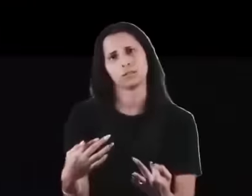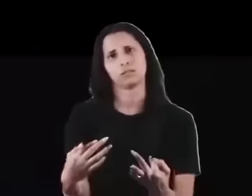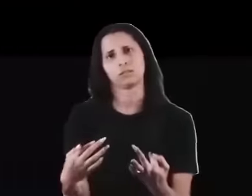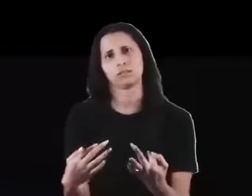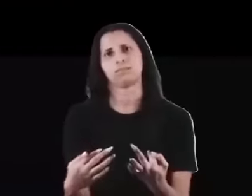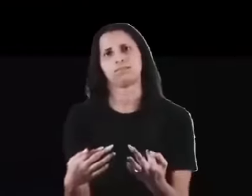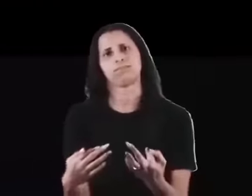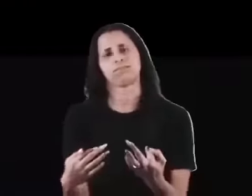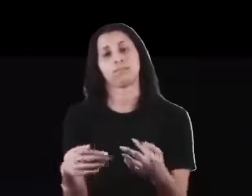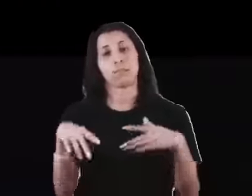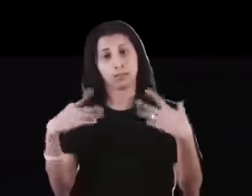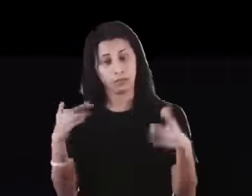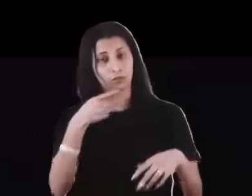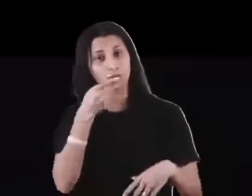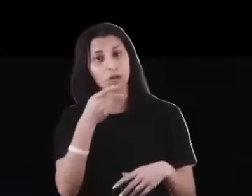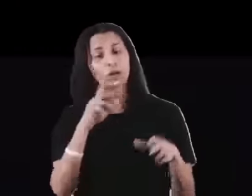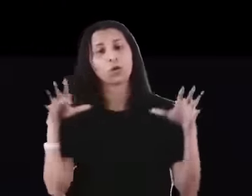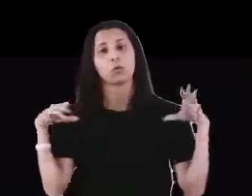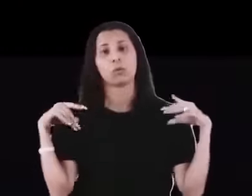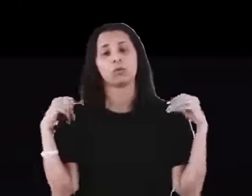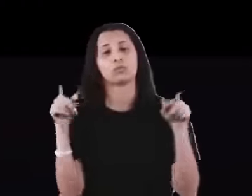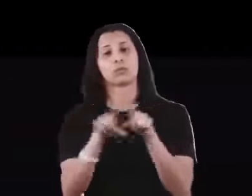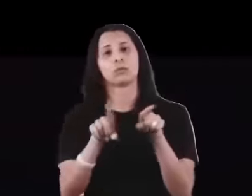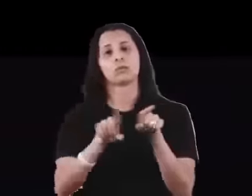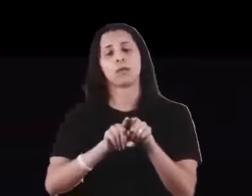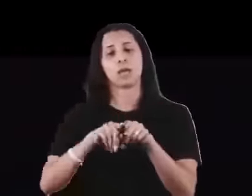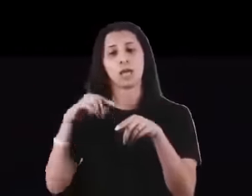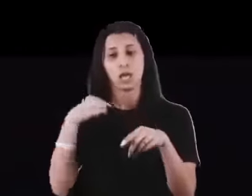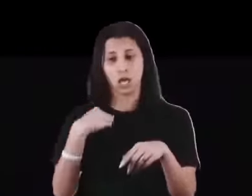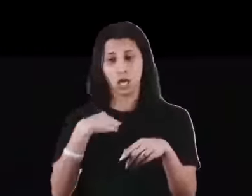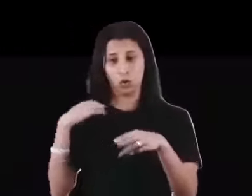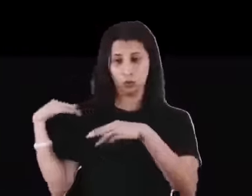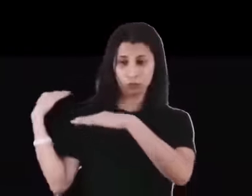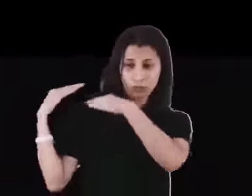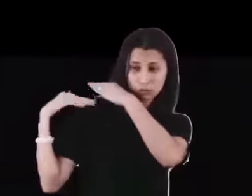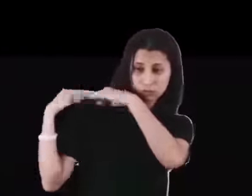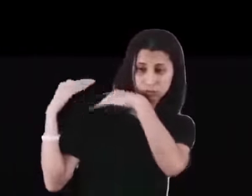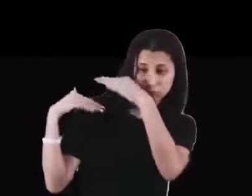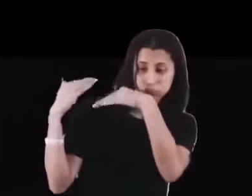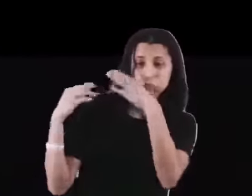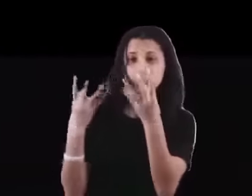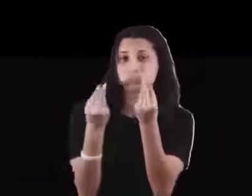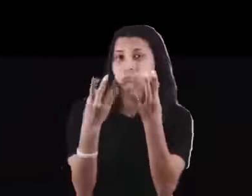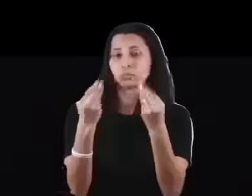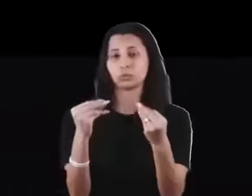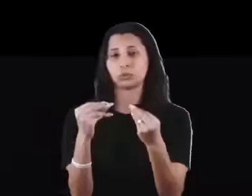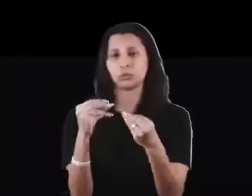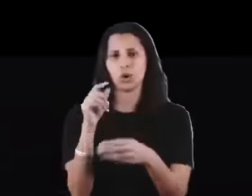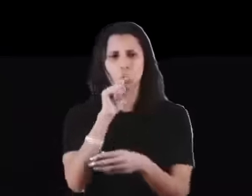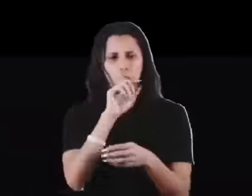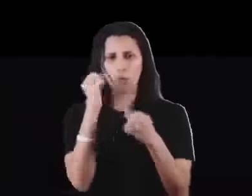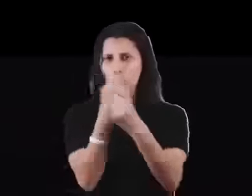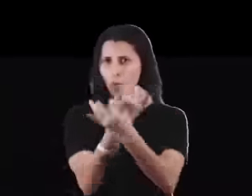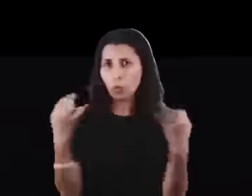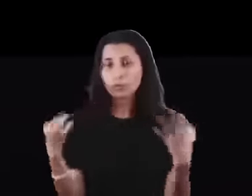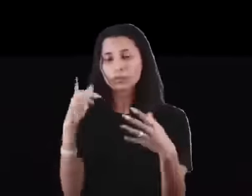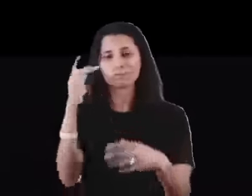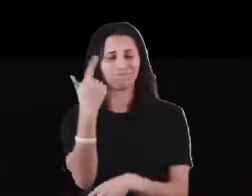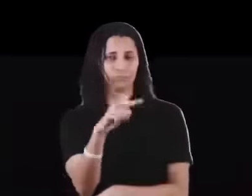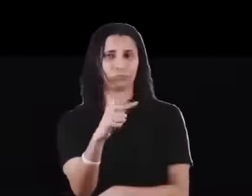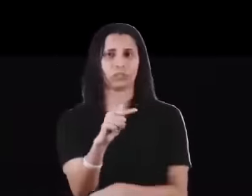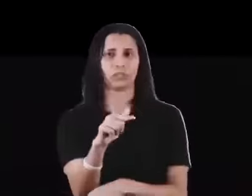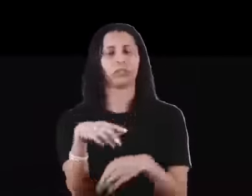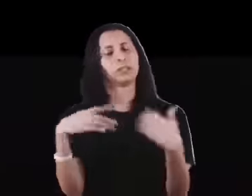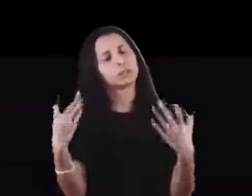mais um anjo multiplicarei tanto os teus descendentes que ninguém poderá contar visse ele ainda o anjo do Senhor